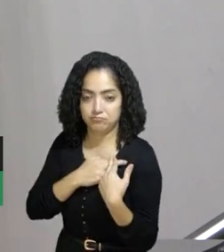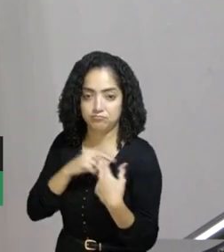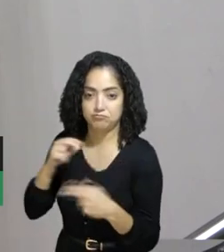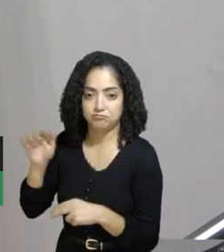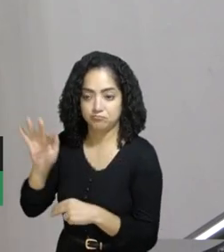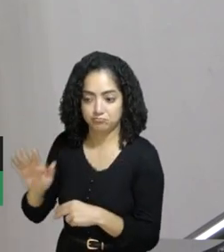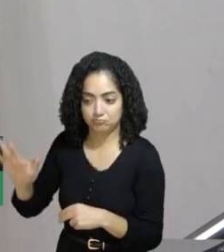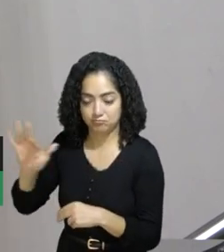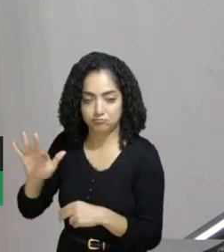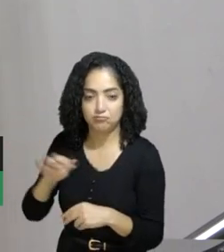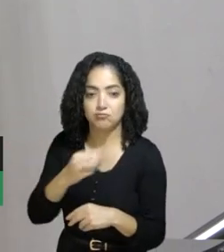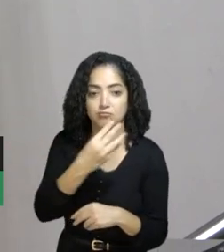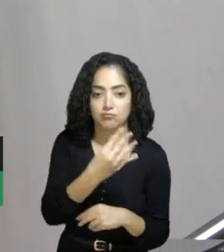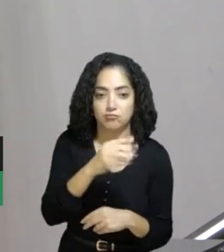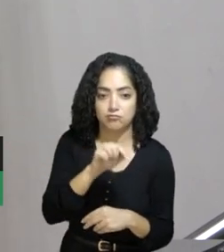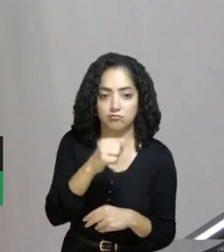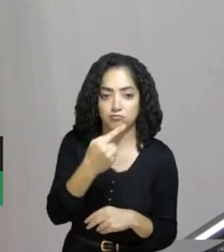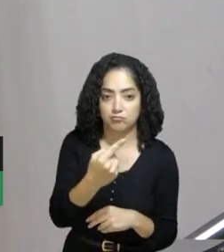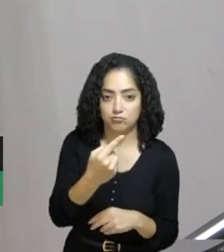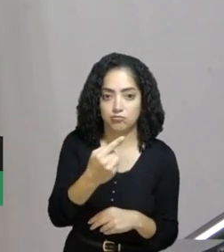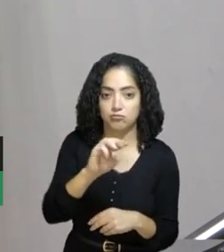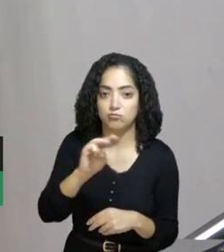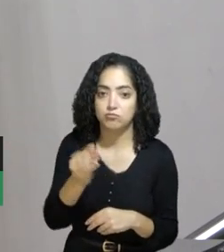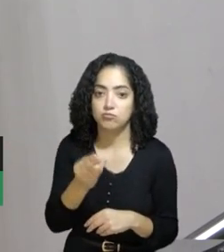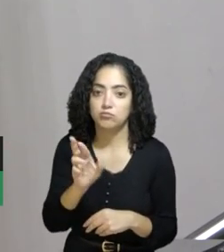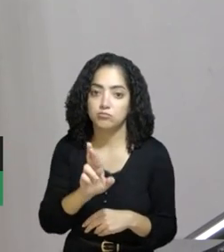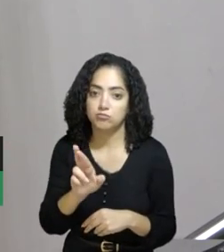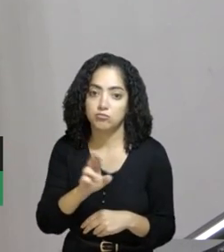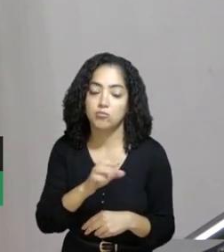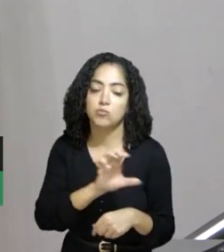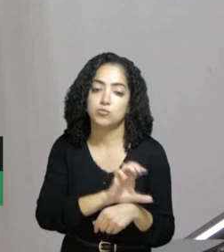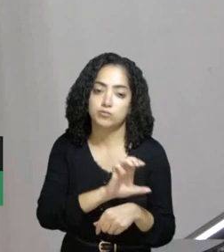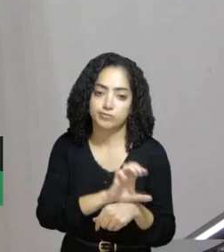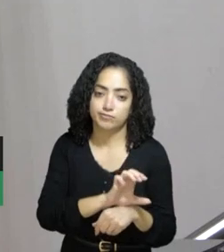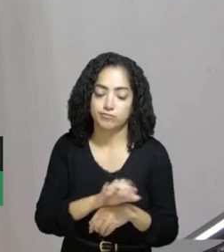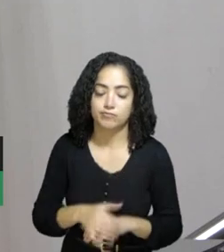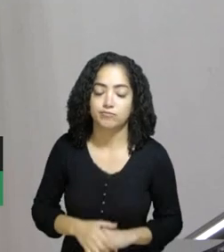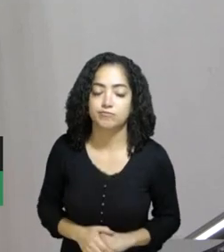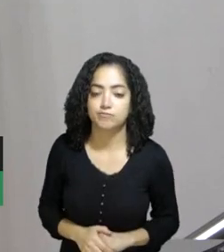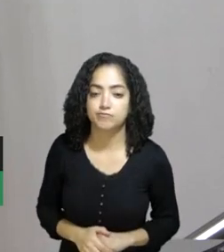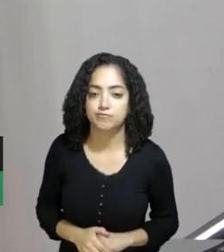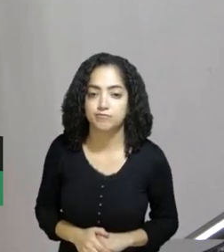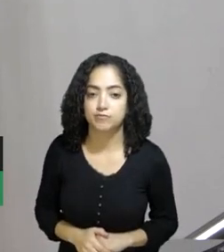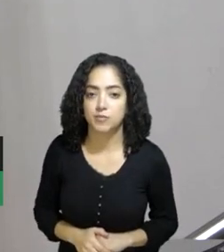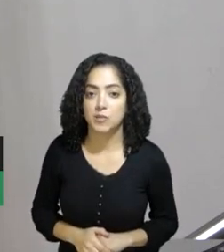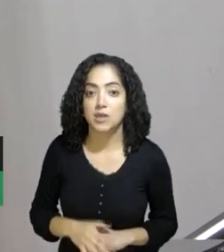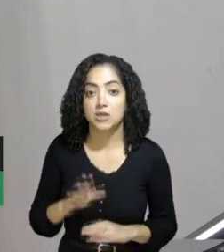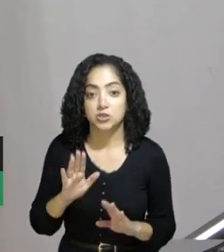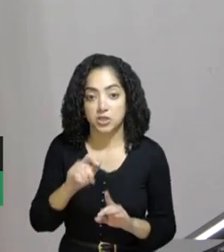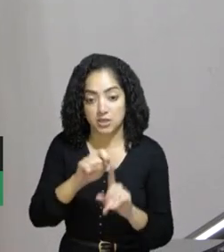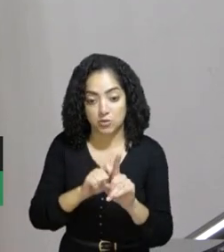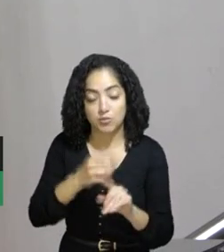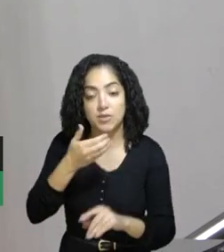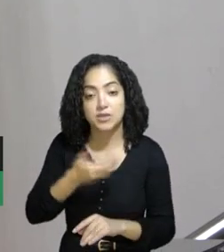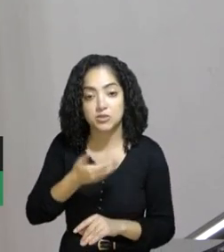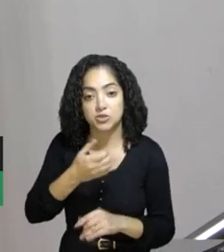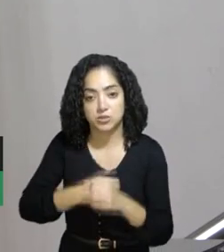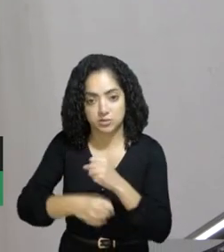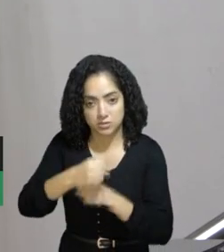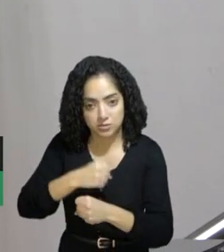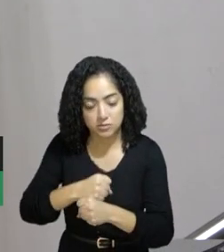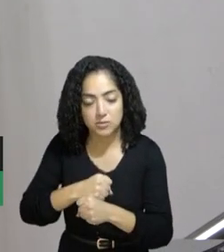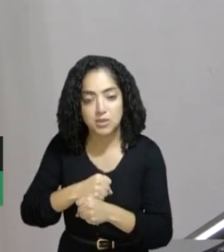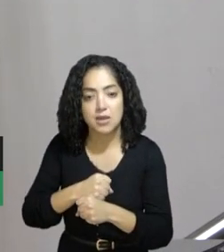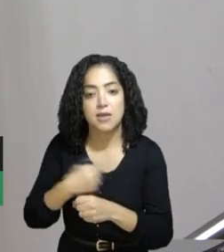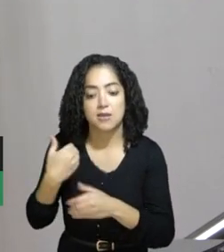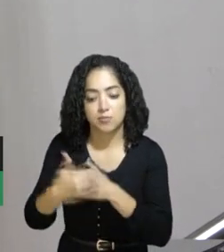4,1 milhões em contrapartida do governo estadual. Em dezembro do ano passado, em processos